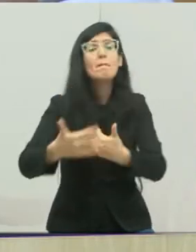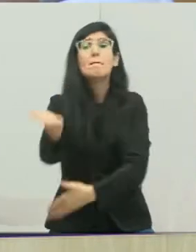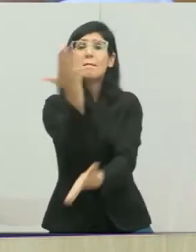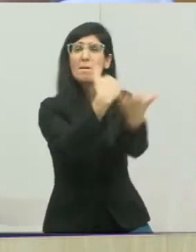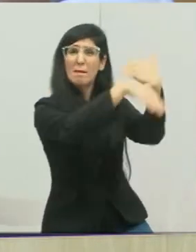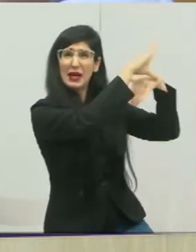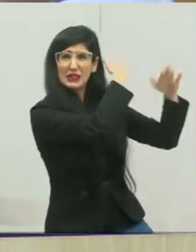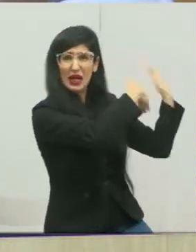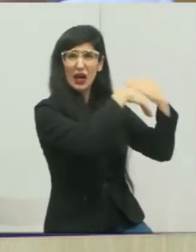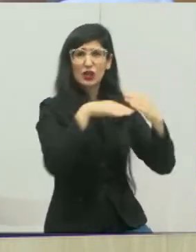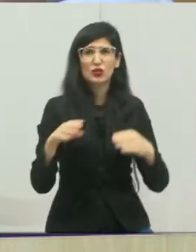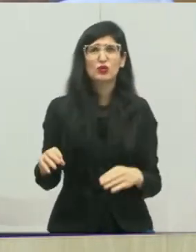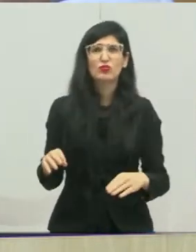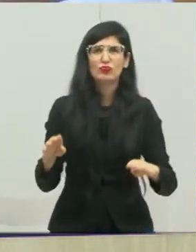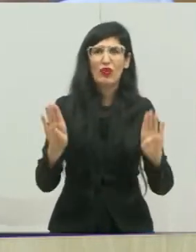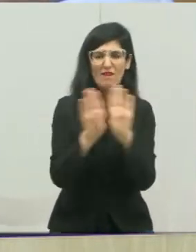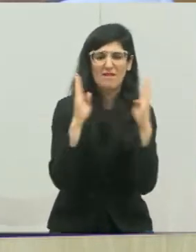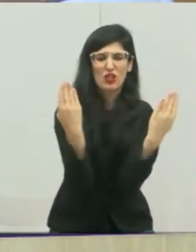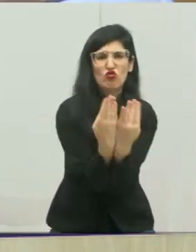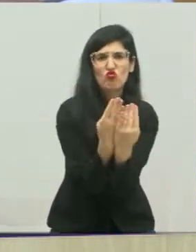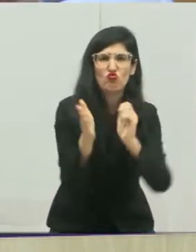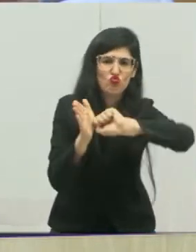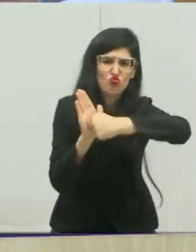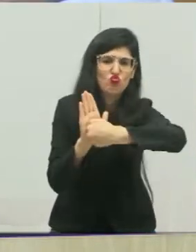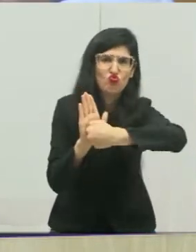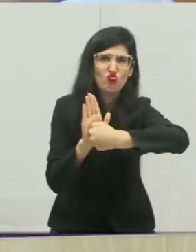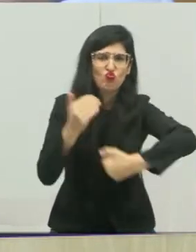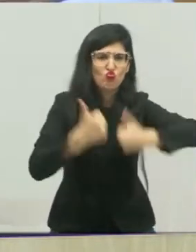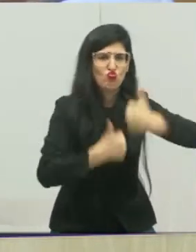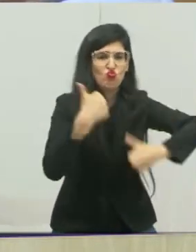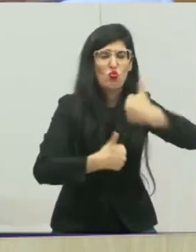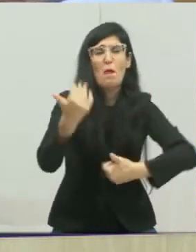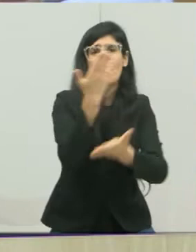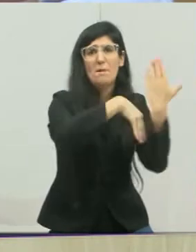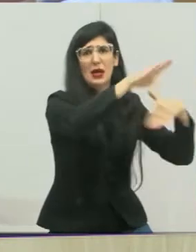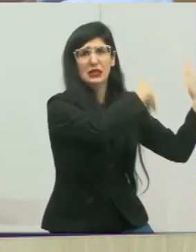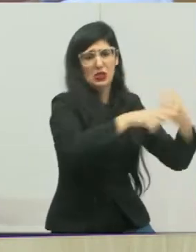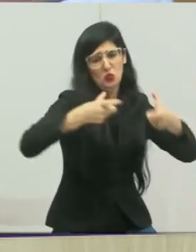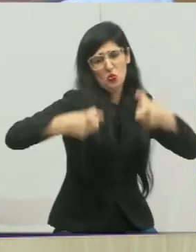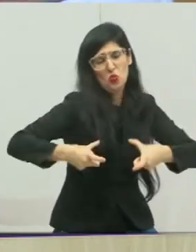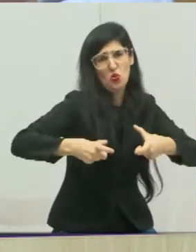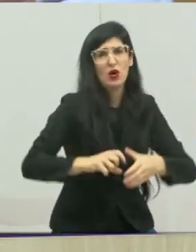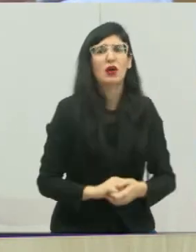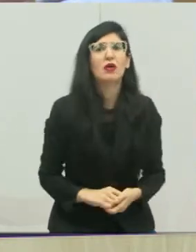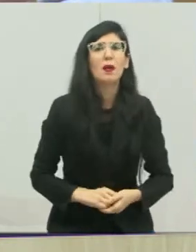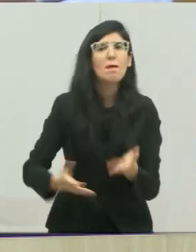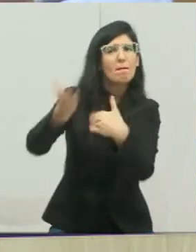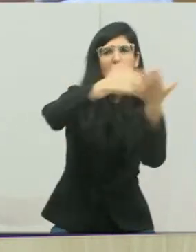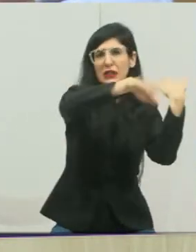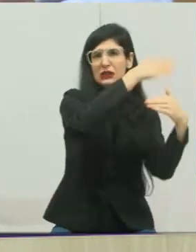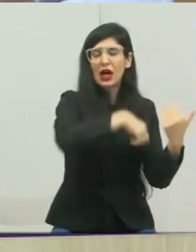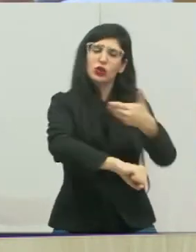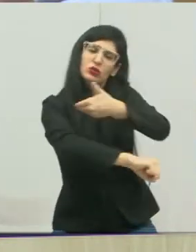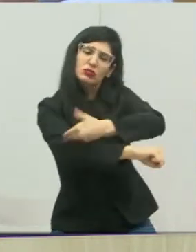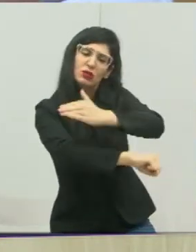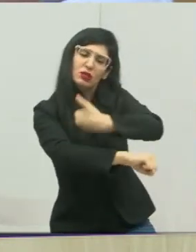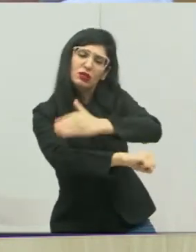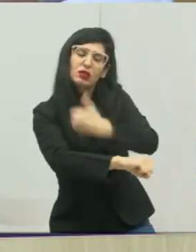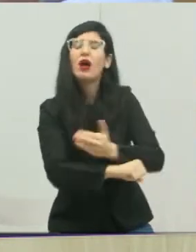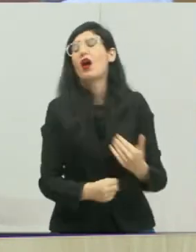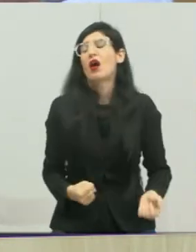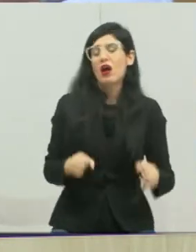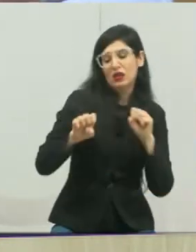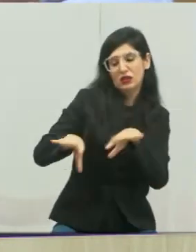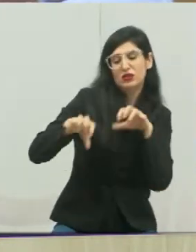foi desativado pelo proprietário. Esse espaço era tradicional e nele eram ministradas aulas de futebol com as crianças e